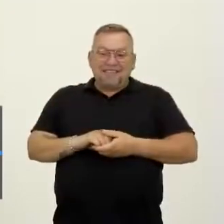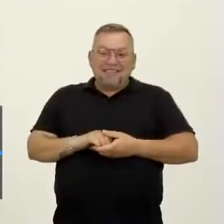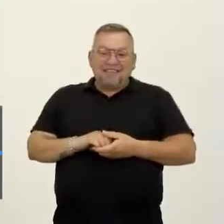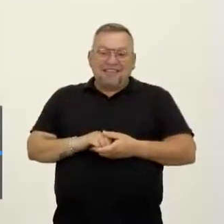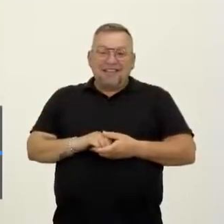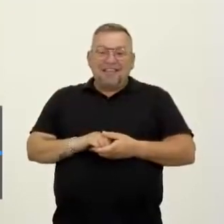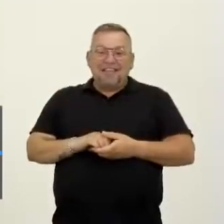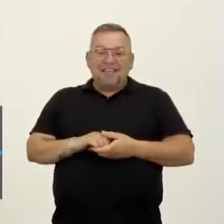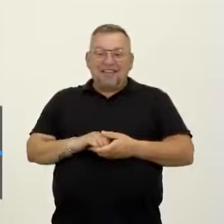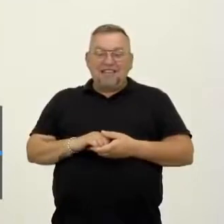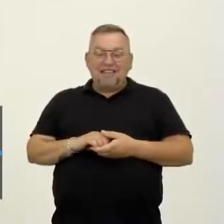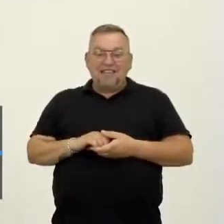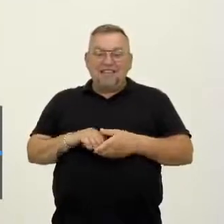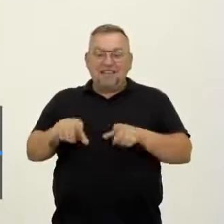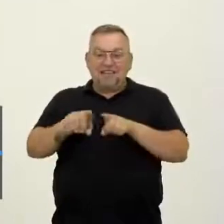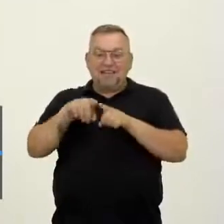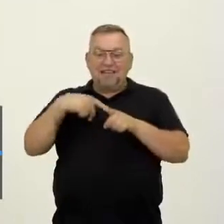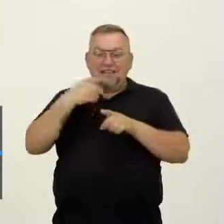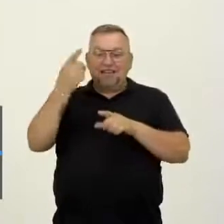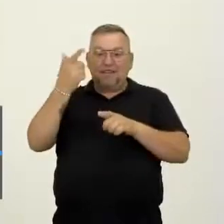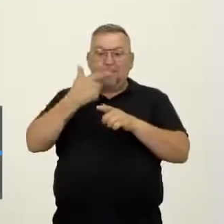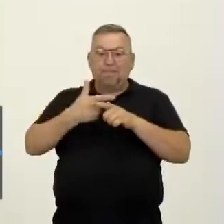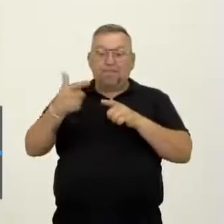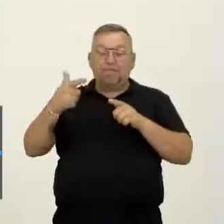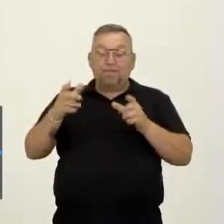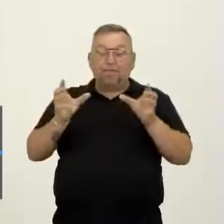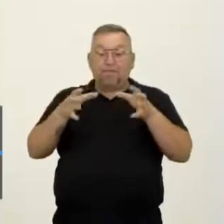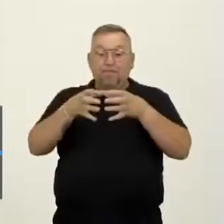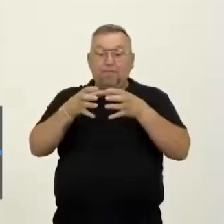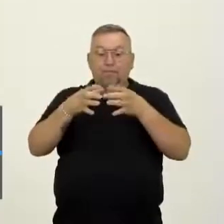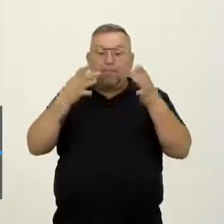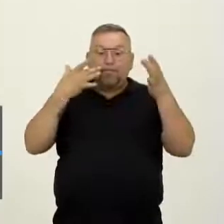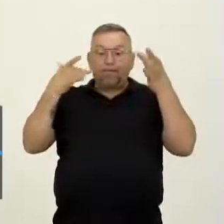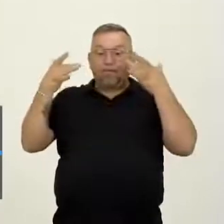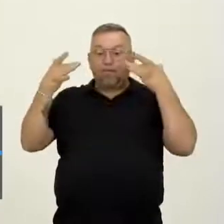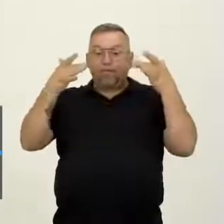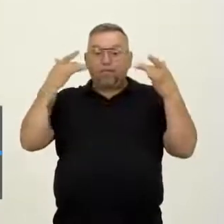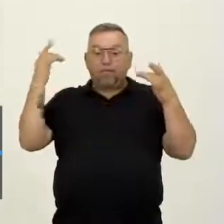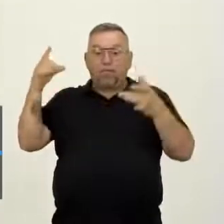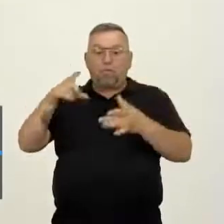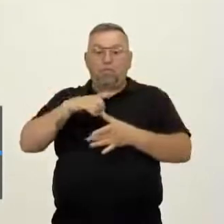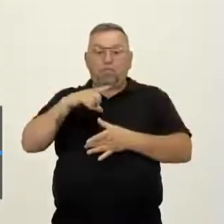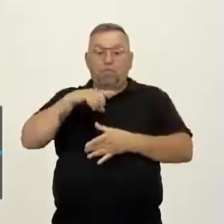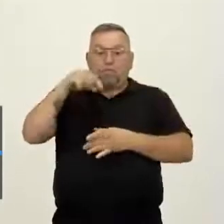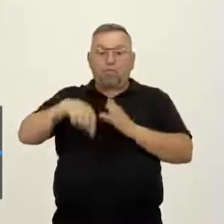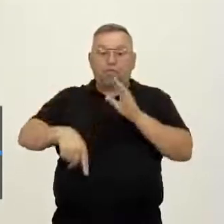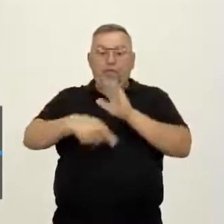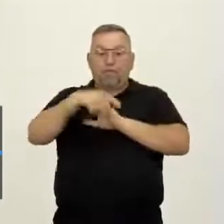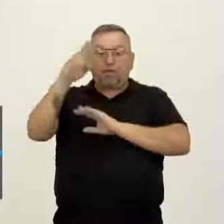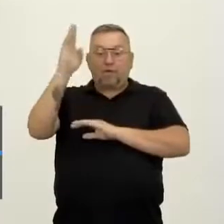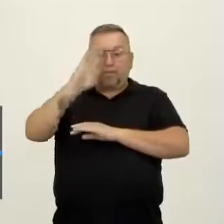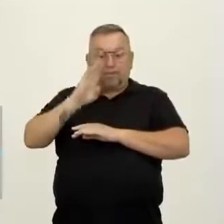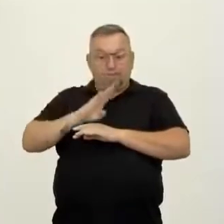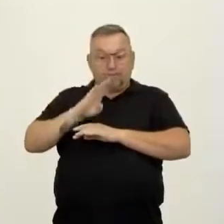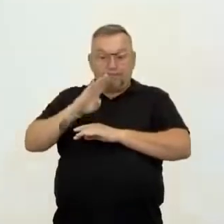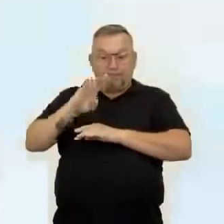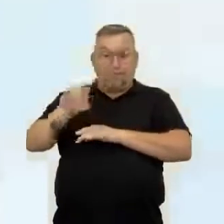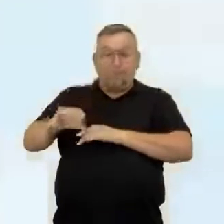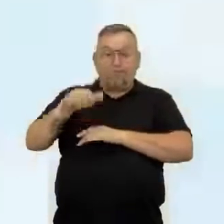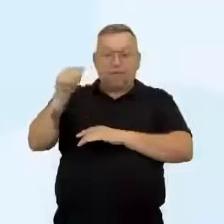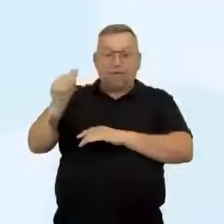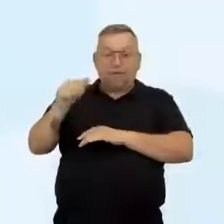aquecendo a memória. A gente vai falar hoje sobre as companhias teatrais que existem aqui no Brasil. A primeira, a Nau